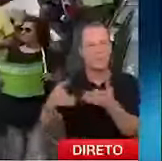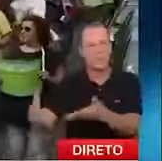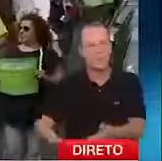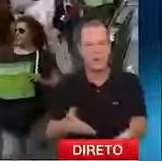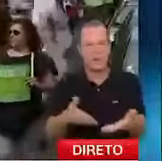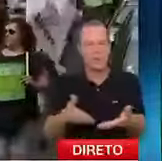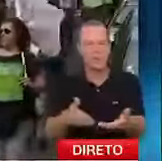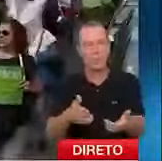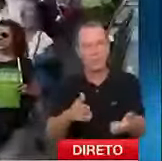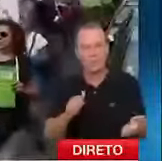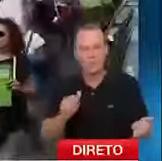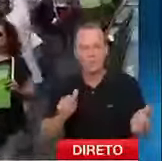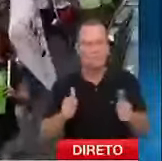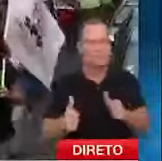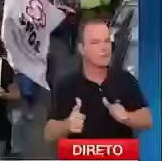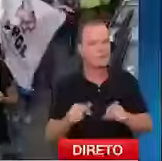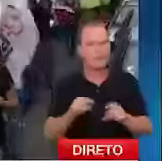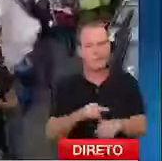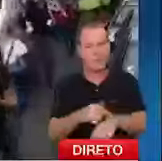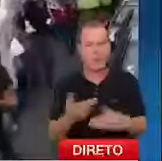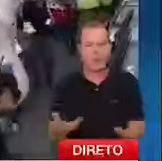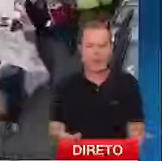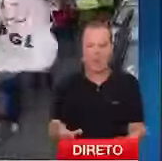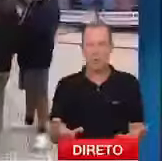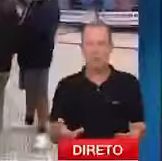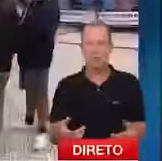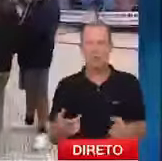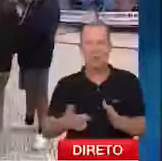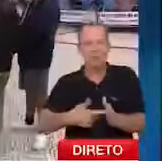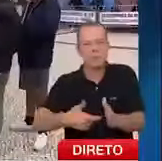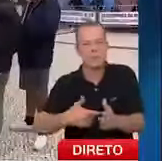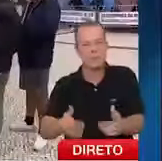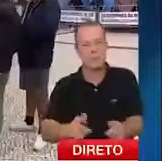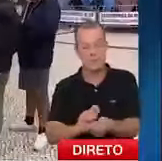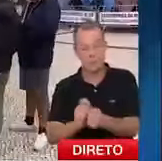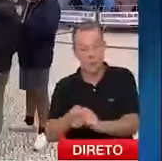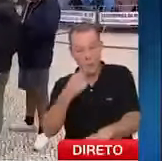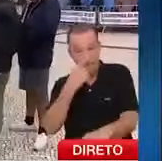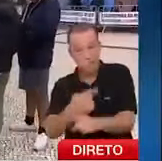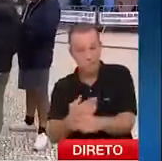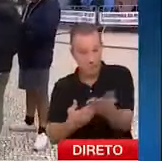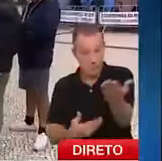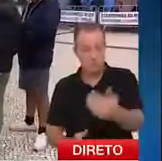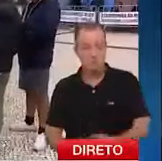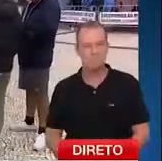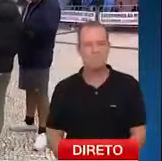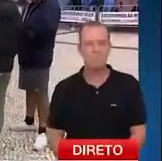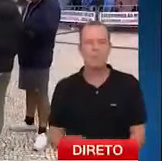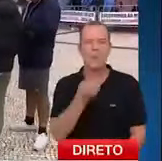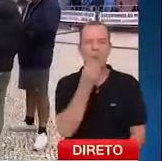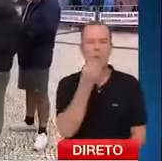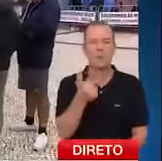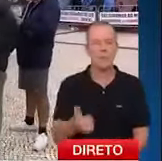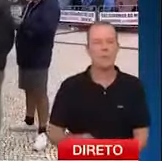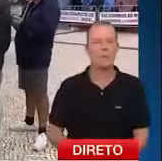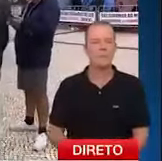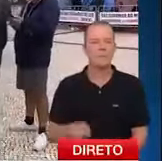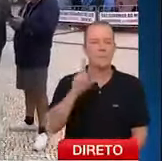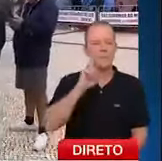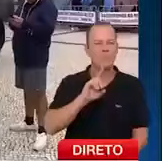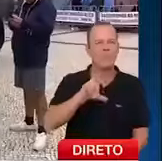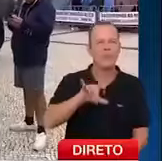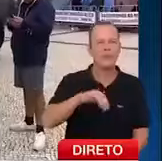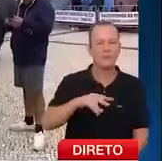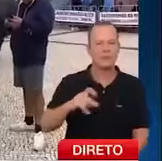nos últimos anos e que agora portanto precisavam de ser revistos também muito bem Cristina Mota para além de